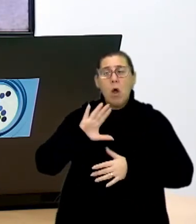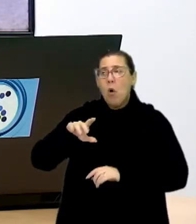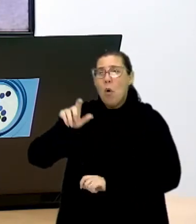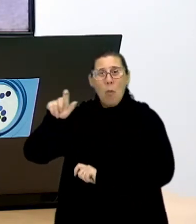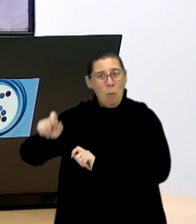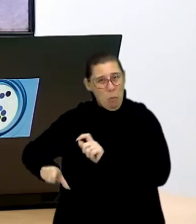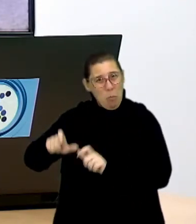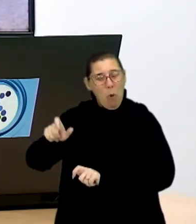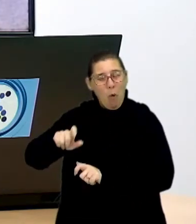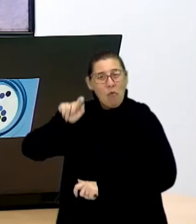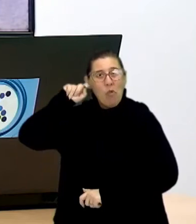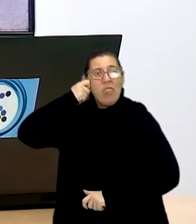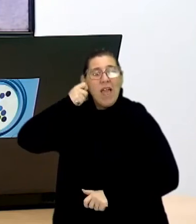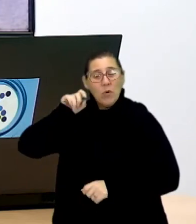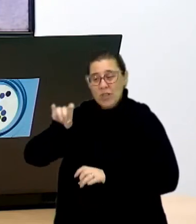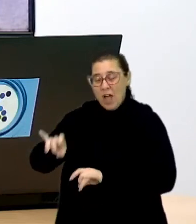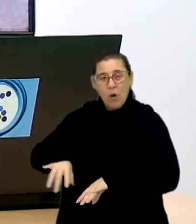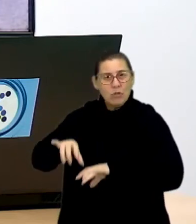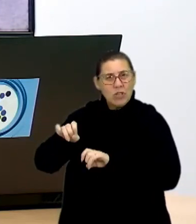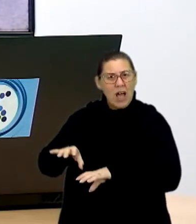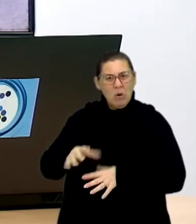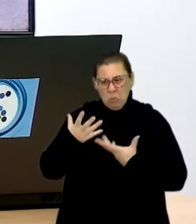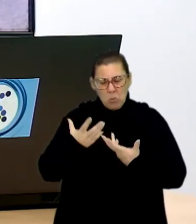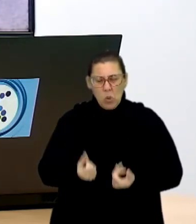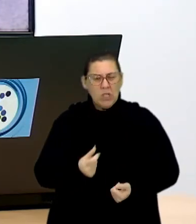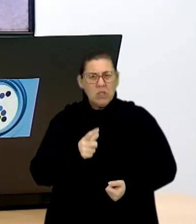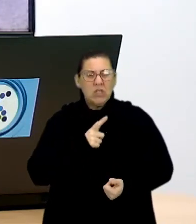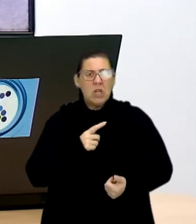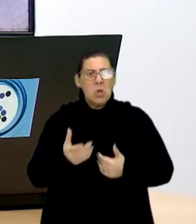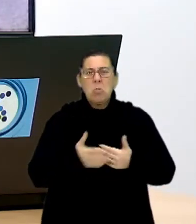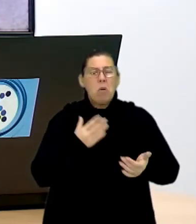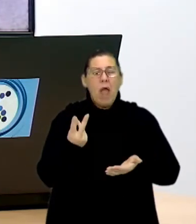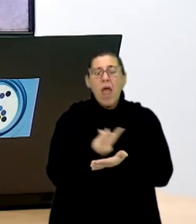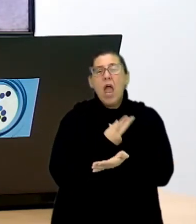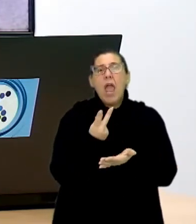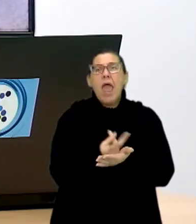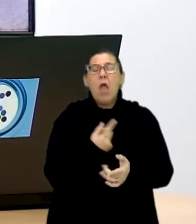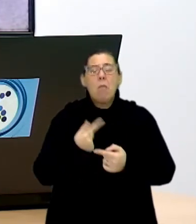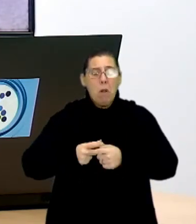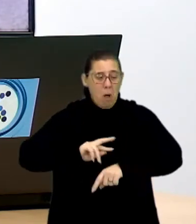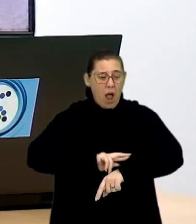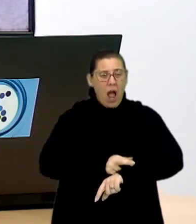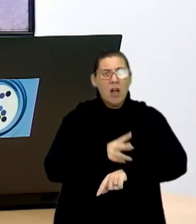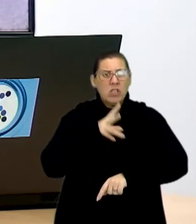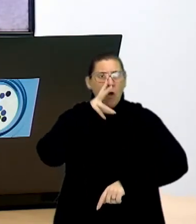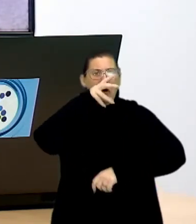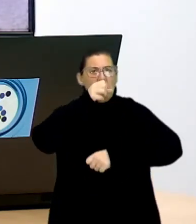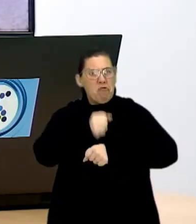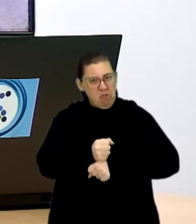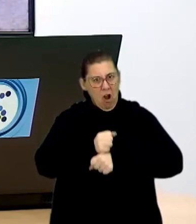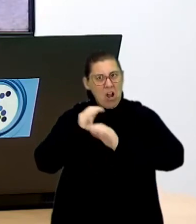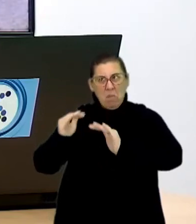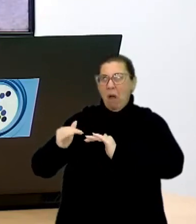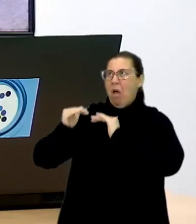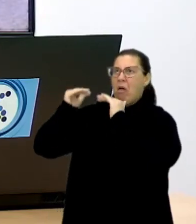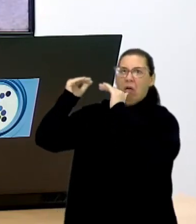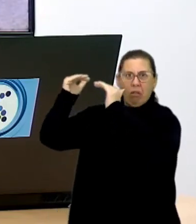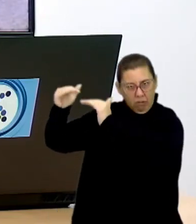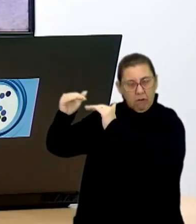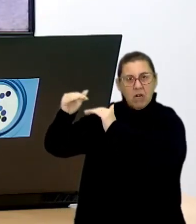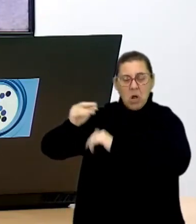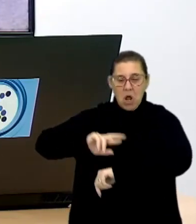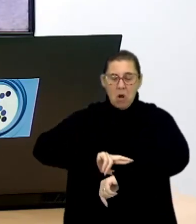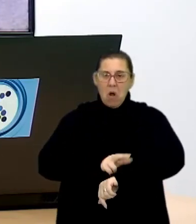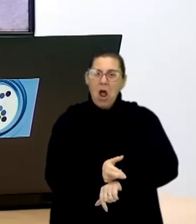da Austrália. Não admito que tenha havido qualquer erro pelo fato de uma raça mais forte, uma raça de grau superior, uma